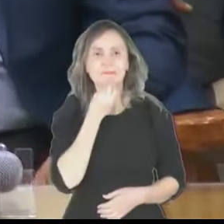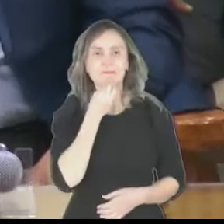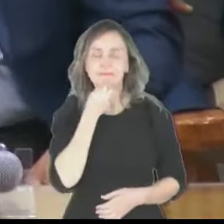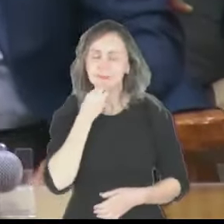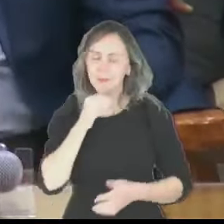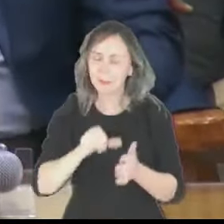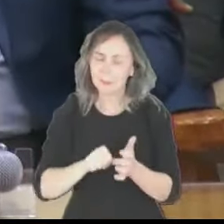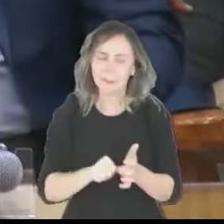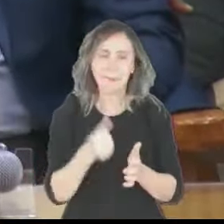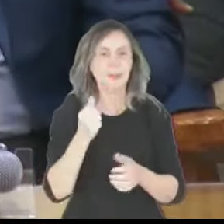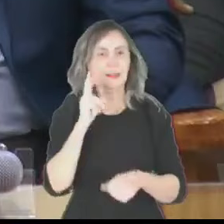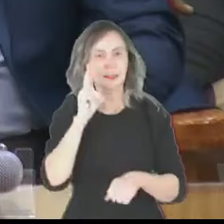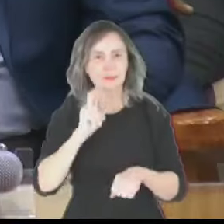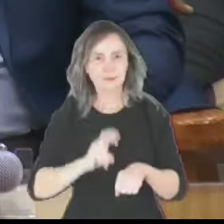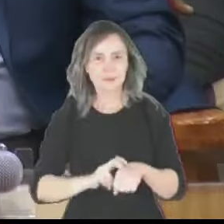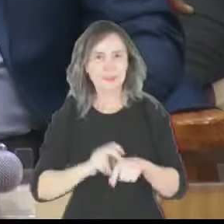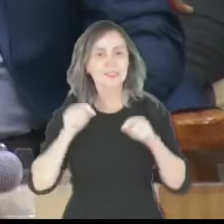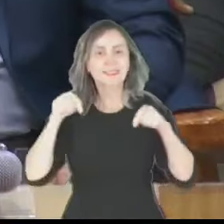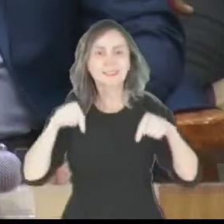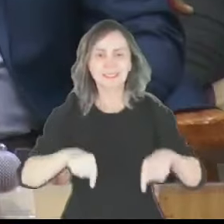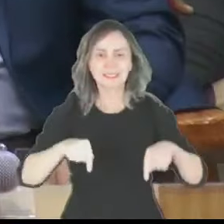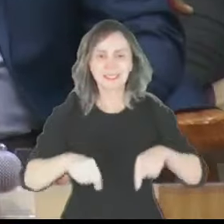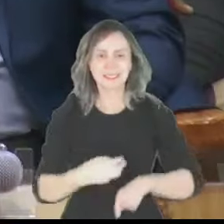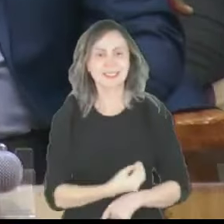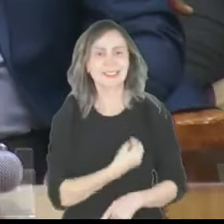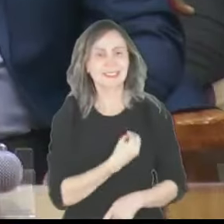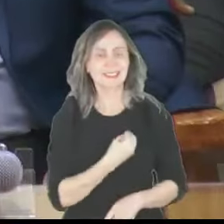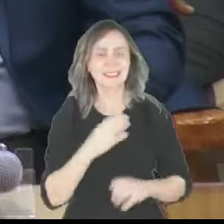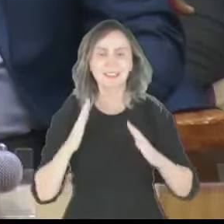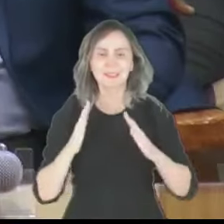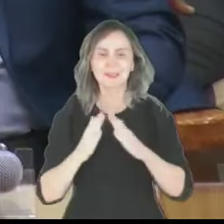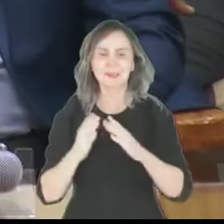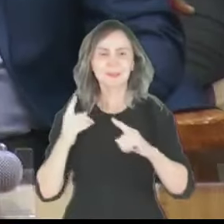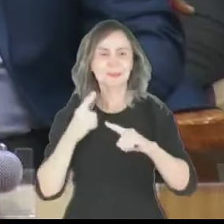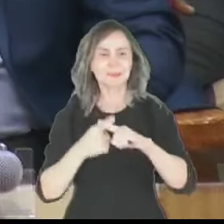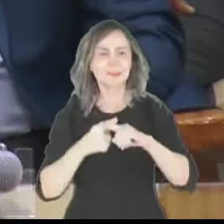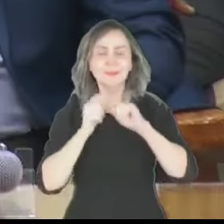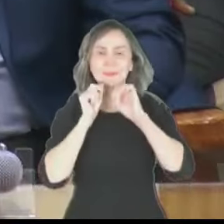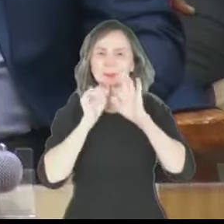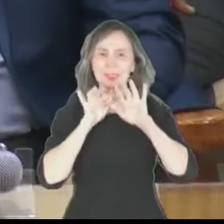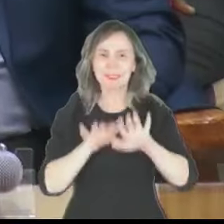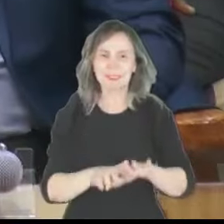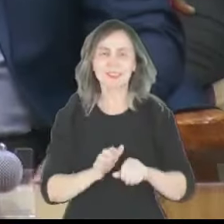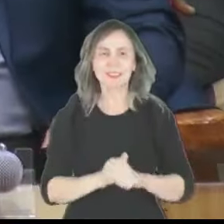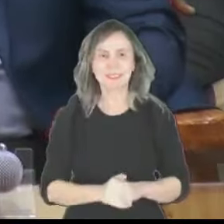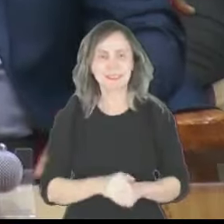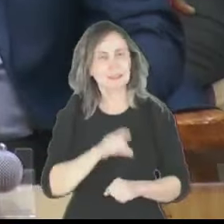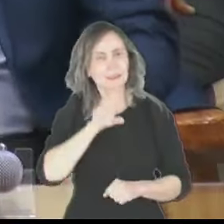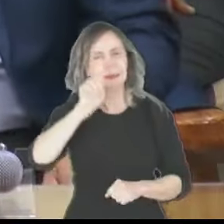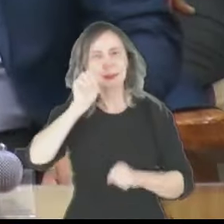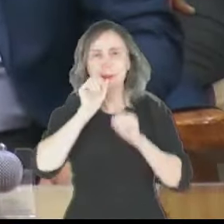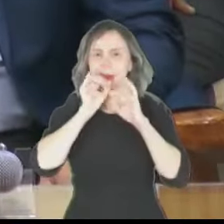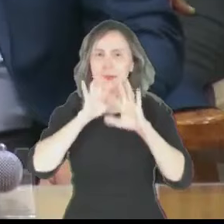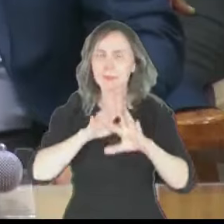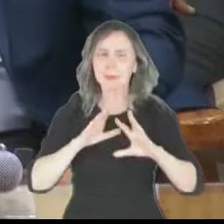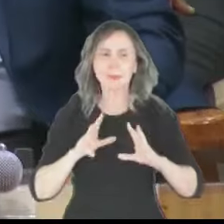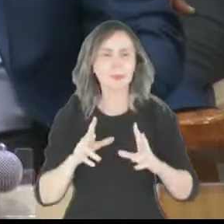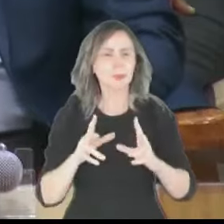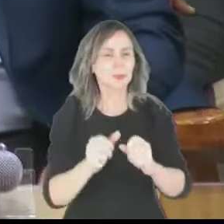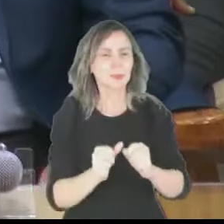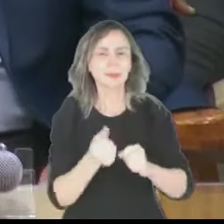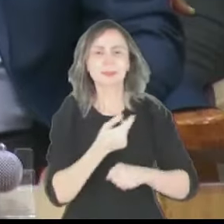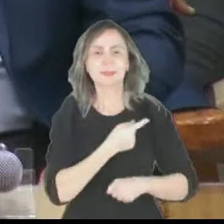vez nesta abençoada igreja. Que Deus abençoe todos os pastores, pregadores, toda